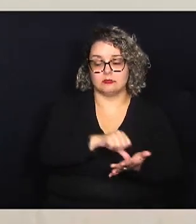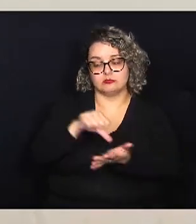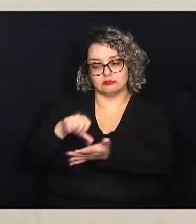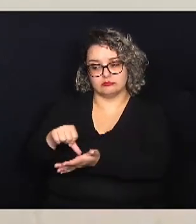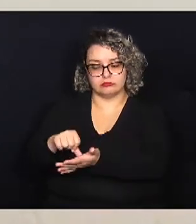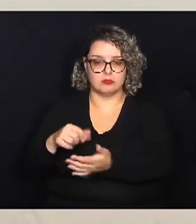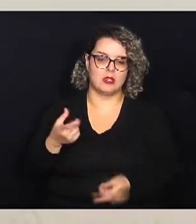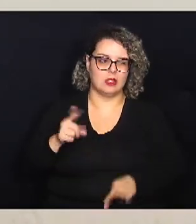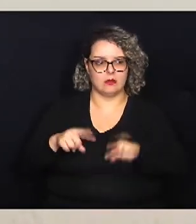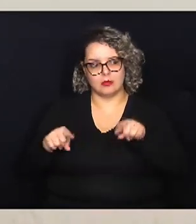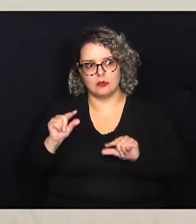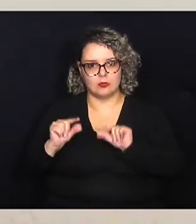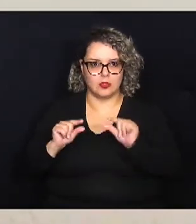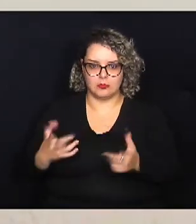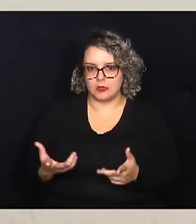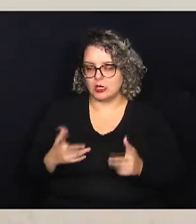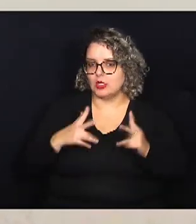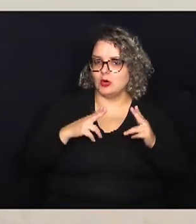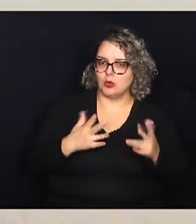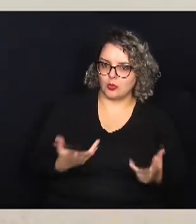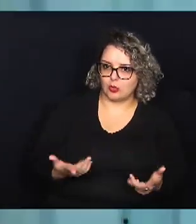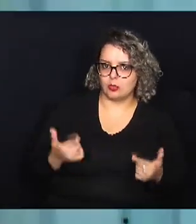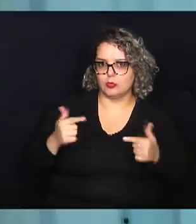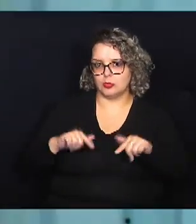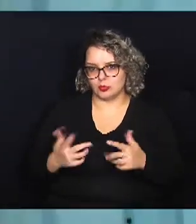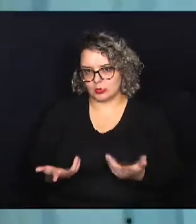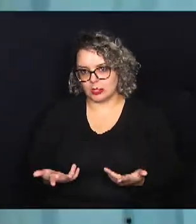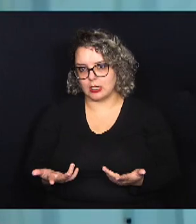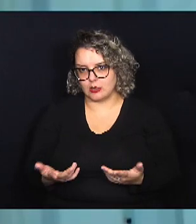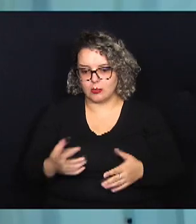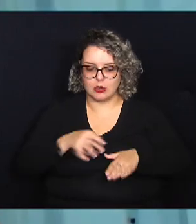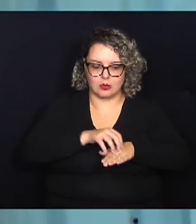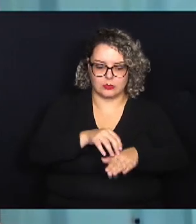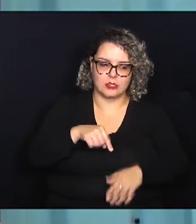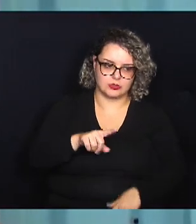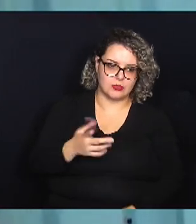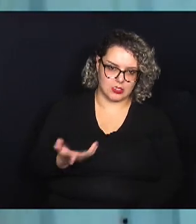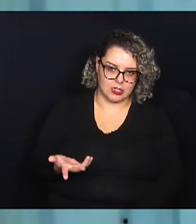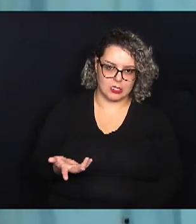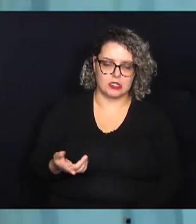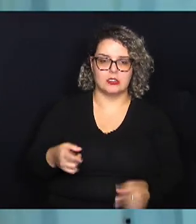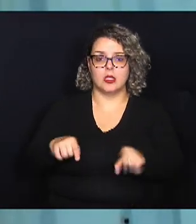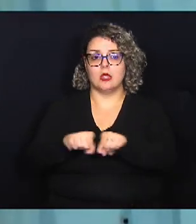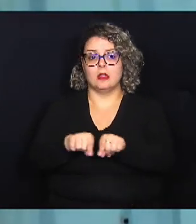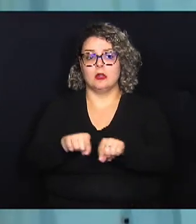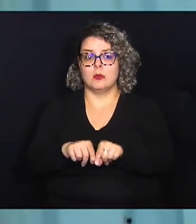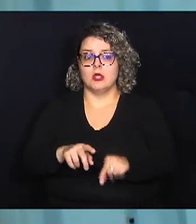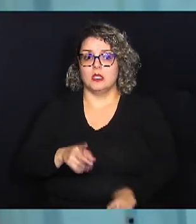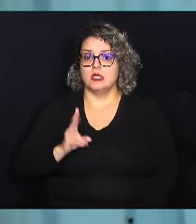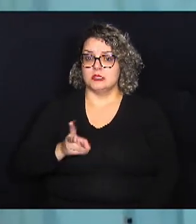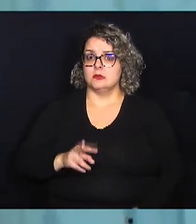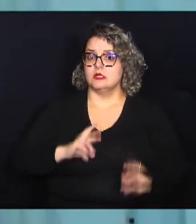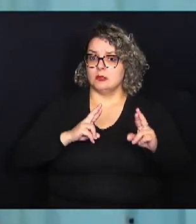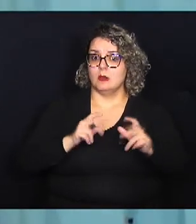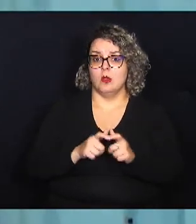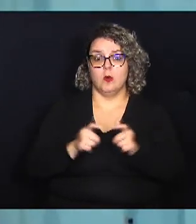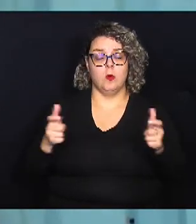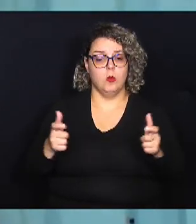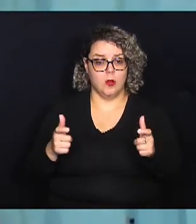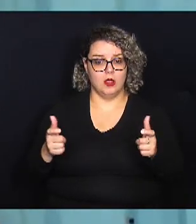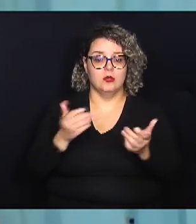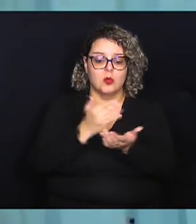um pouquinho de acordo com o local para onde a unidade vai. E também é sempre esperado um aumento de procura no